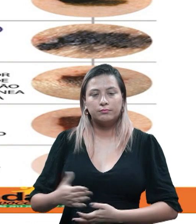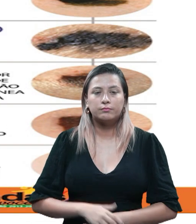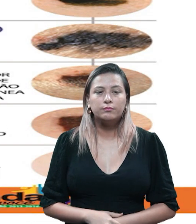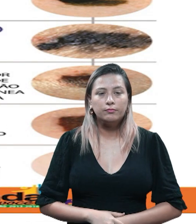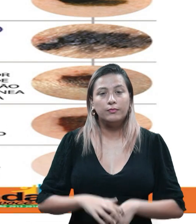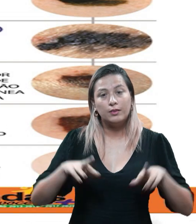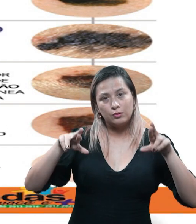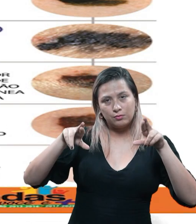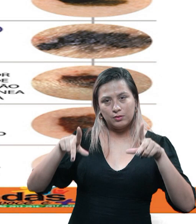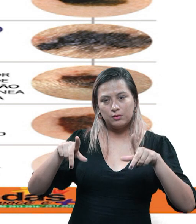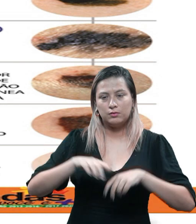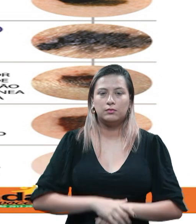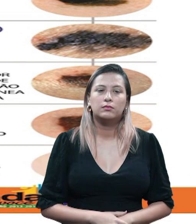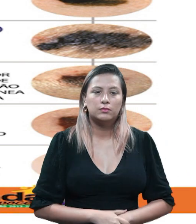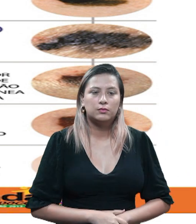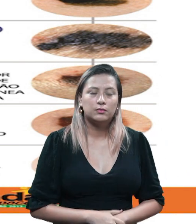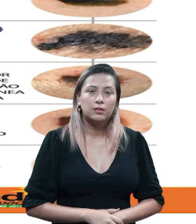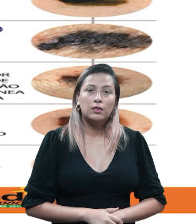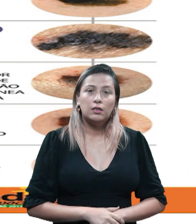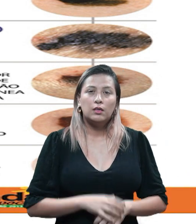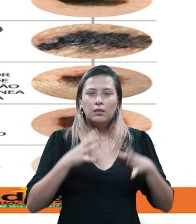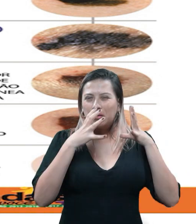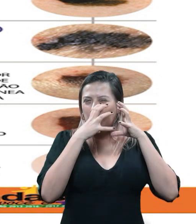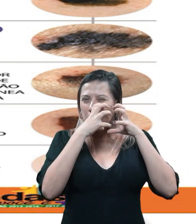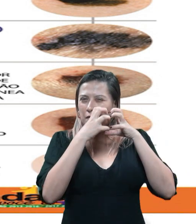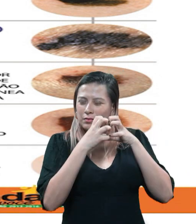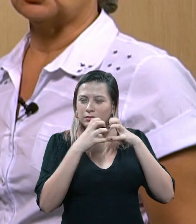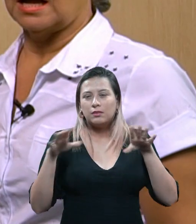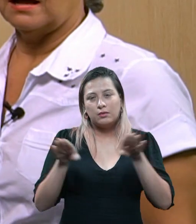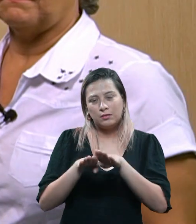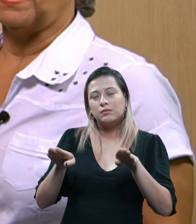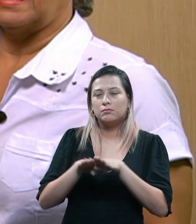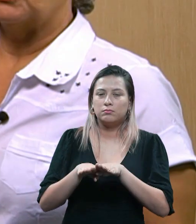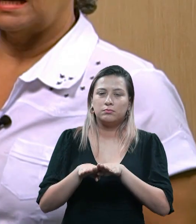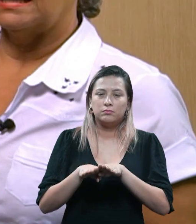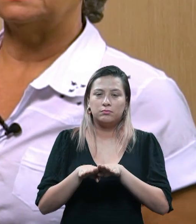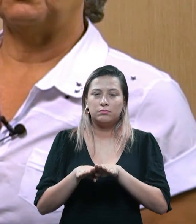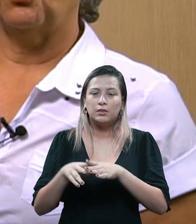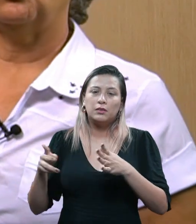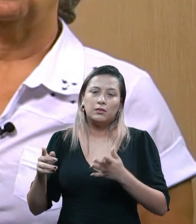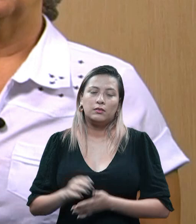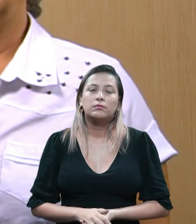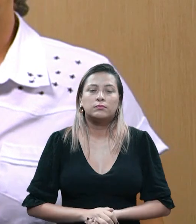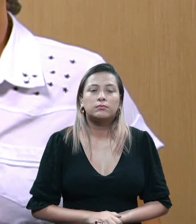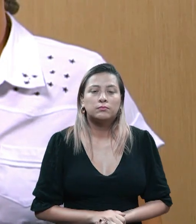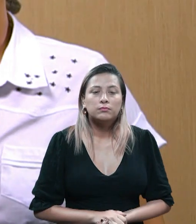as diferenças entre manchas normais e manchas já causadas